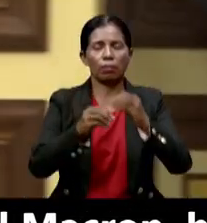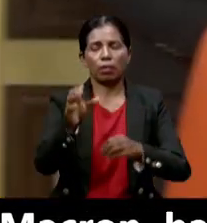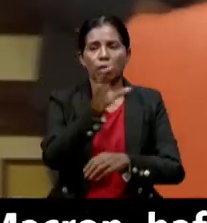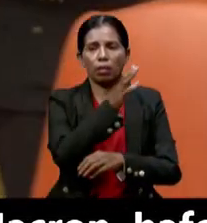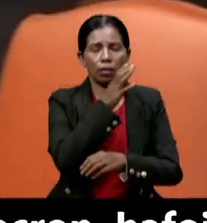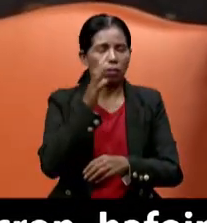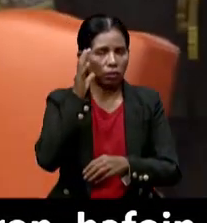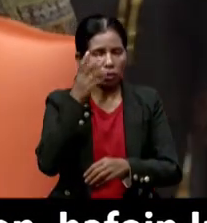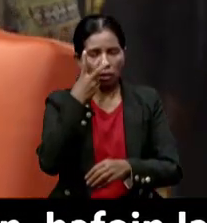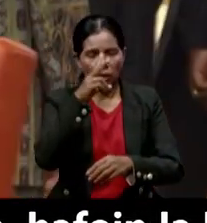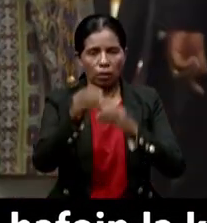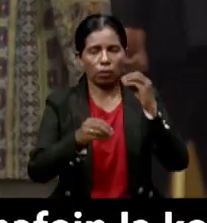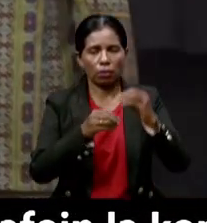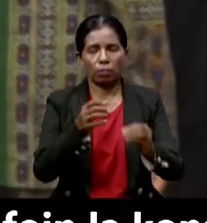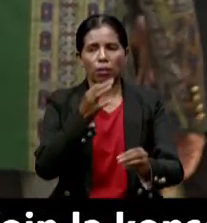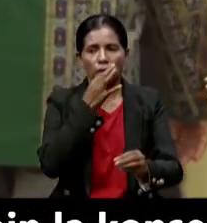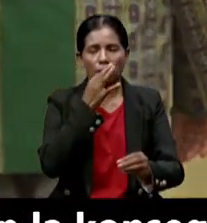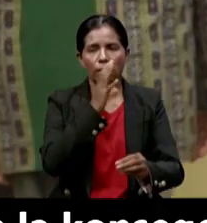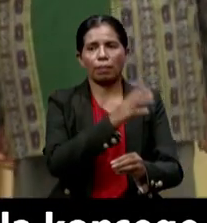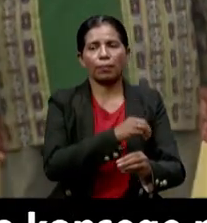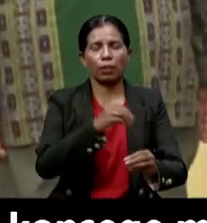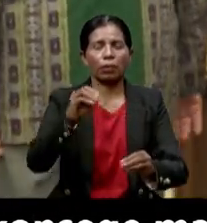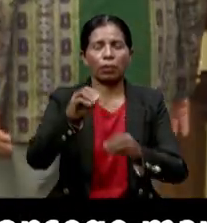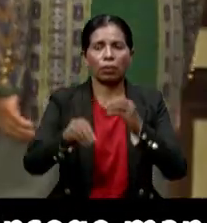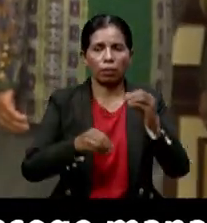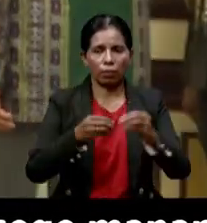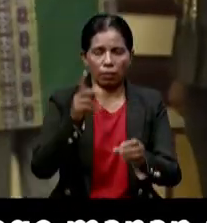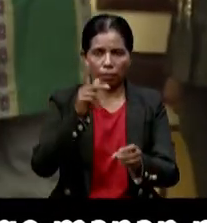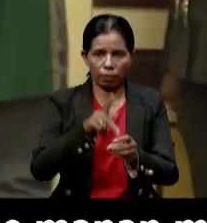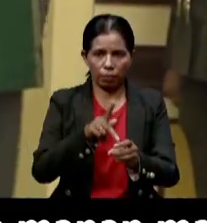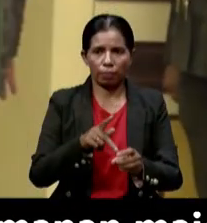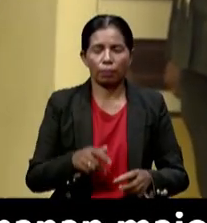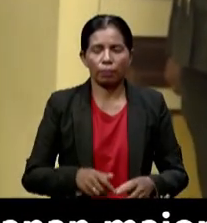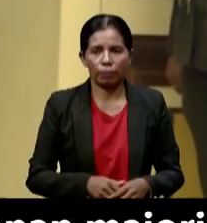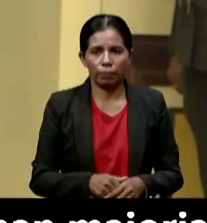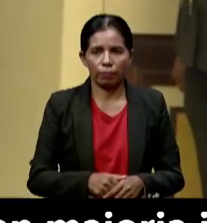bele garante segurança alimentar no Moça setor petrolífero. Adérito Ximenes, GMN.